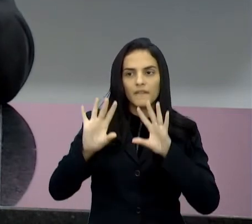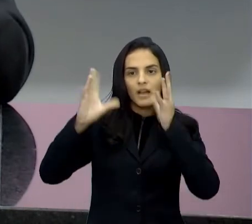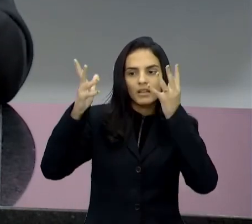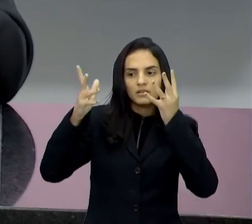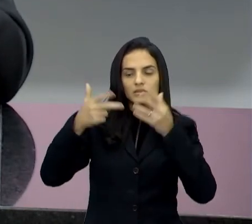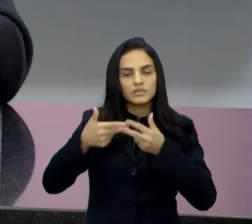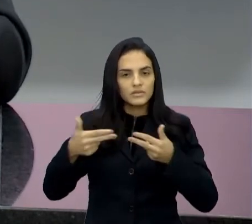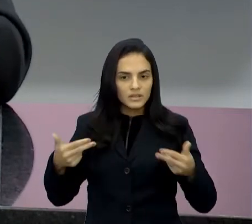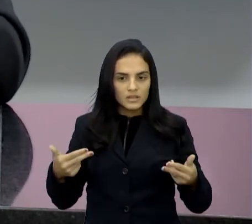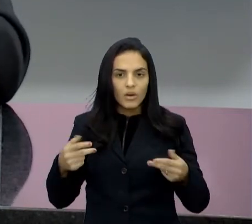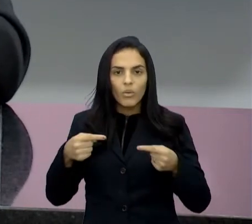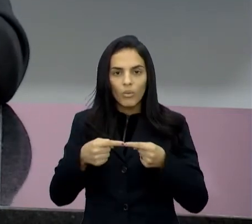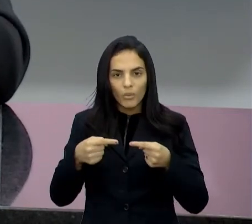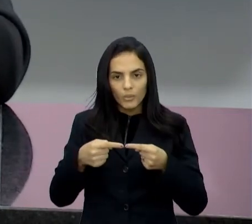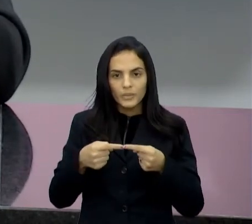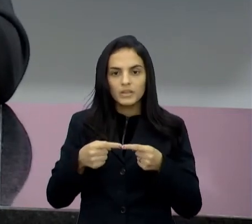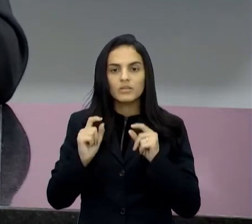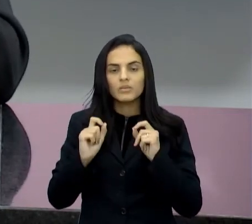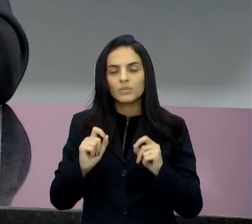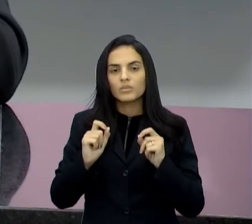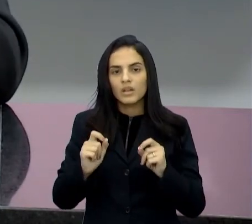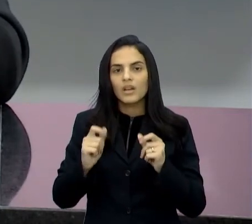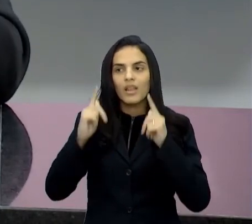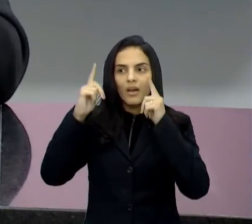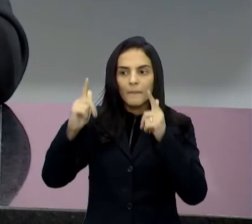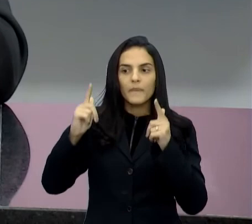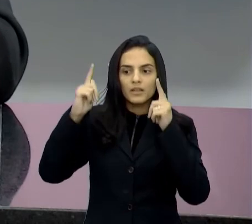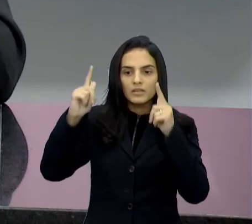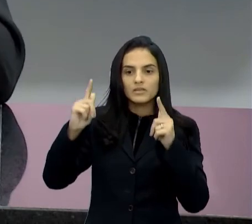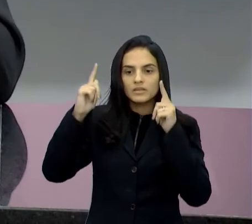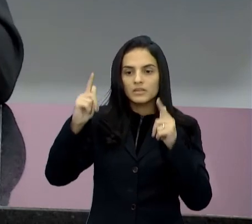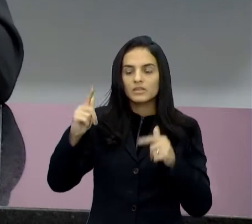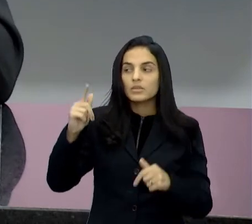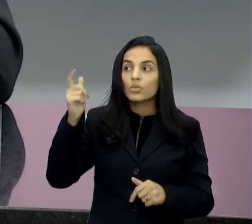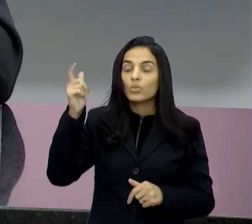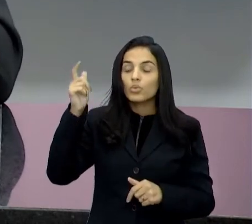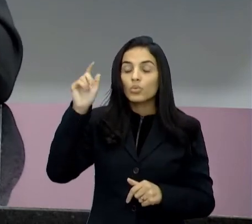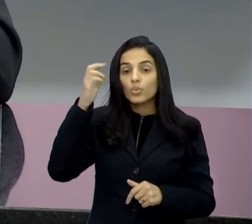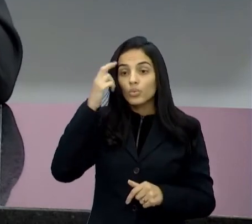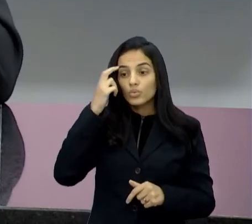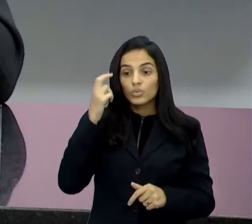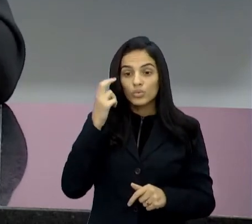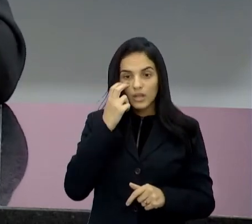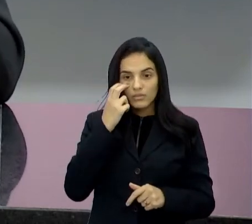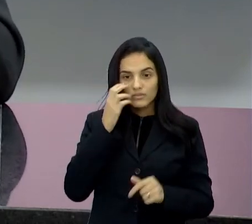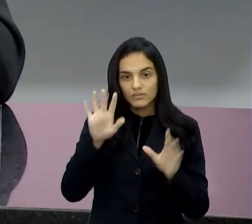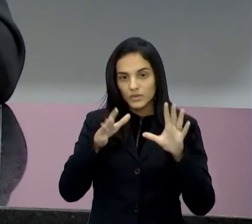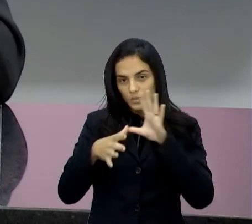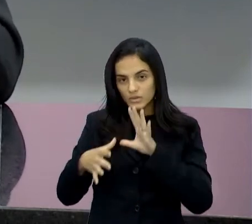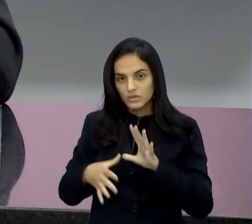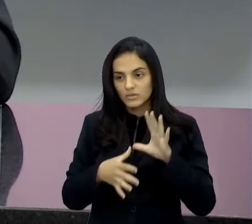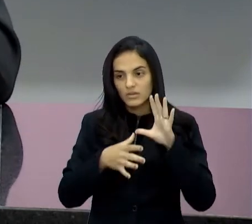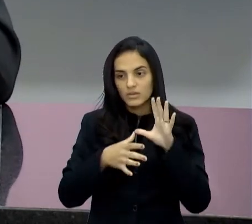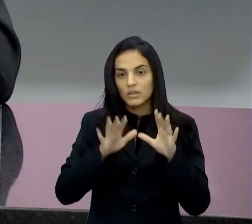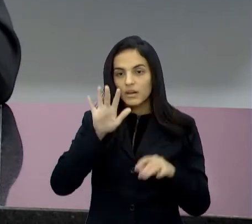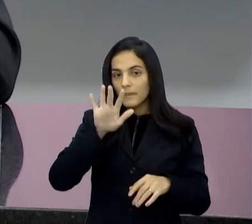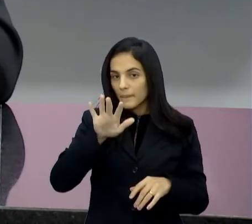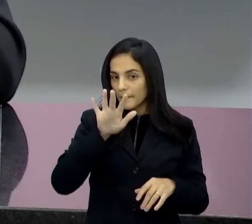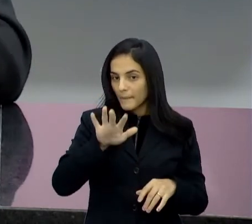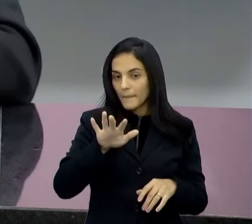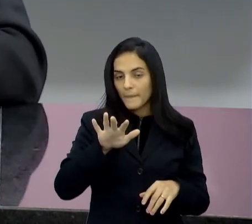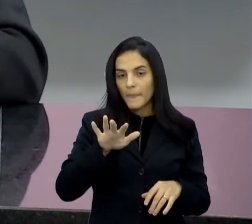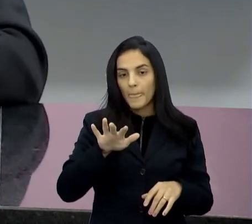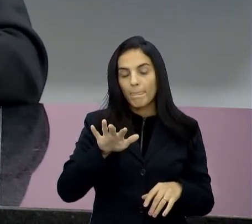isso faz parte da manifestação cultural, da dimensão cultural de um território. Mas,